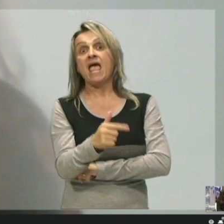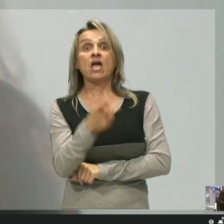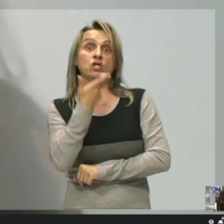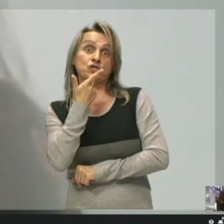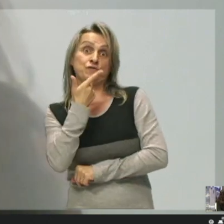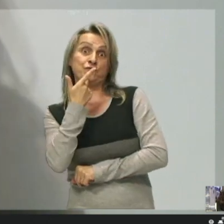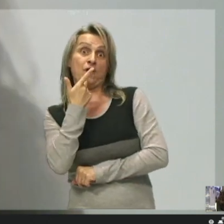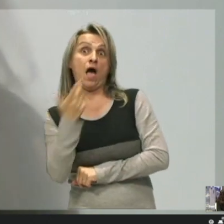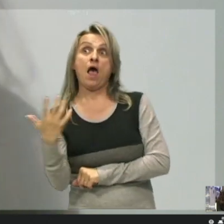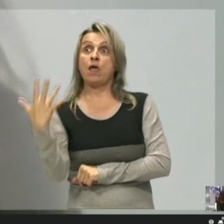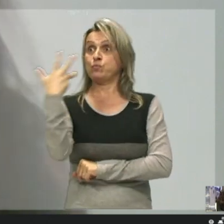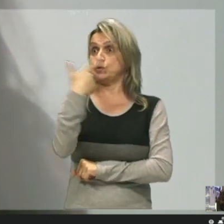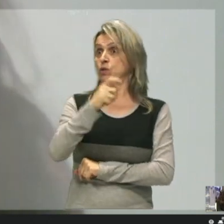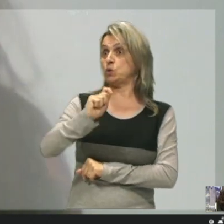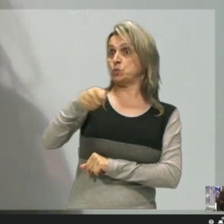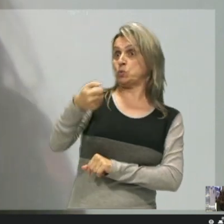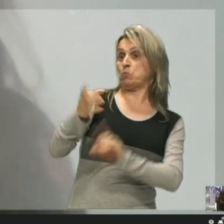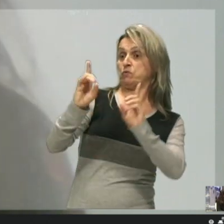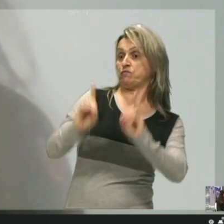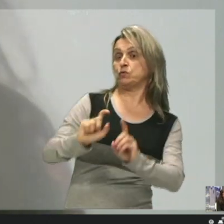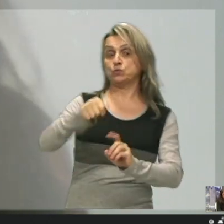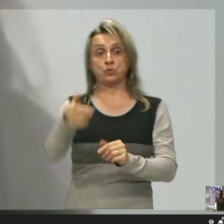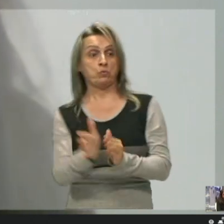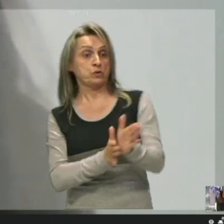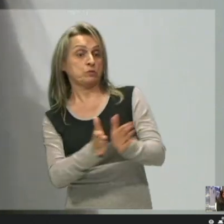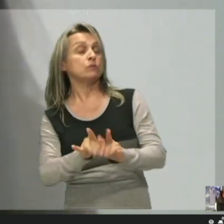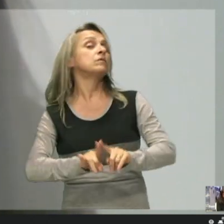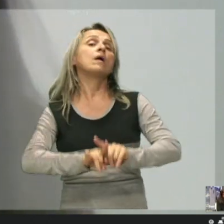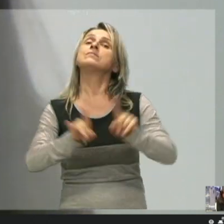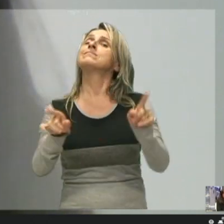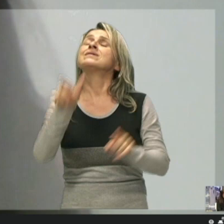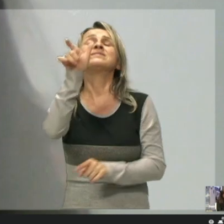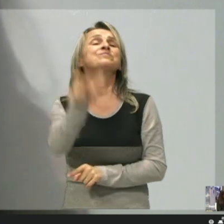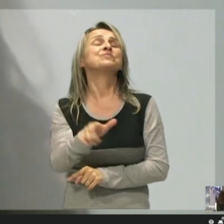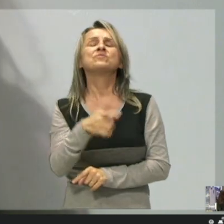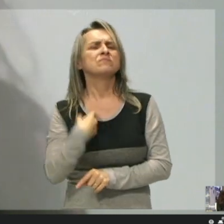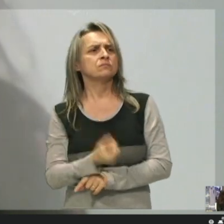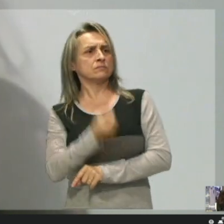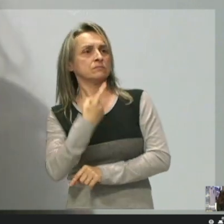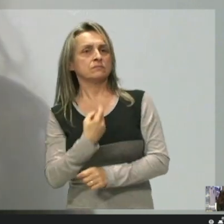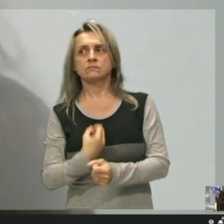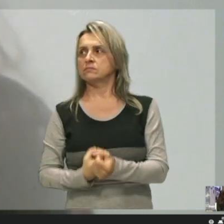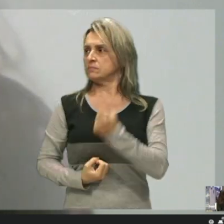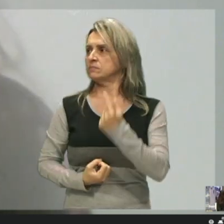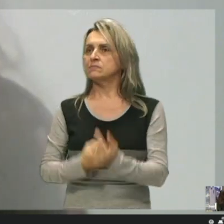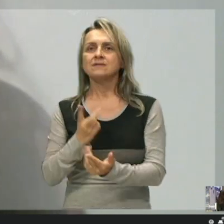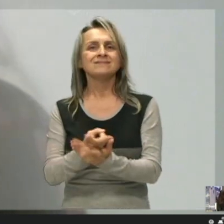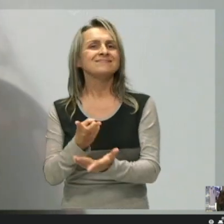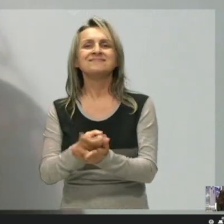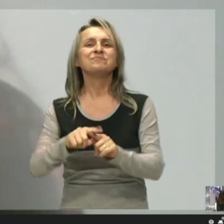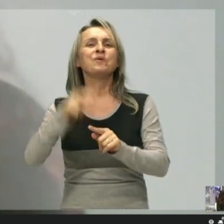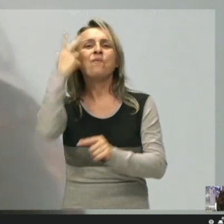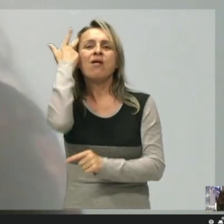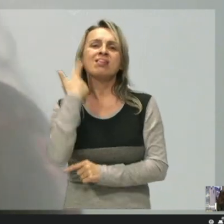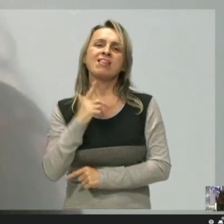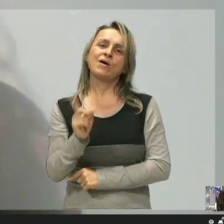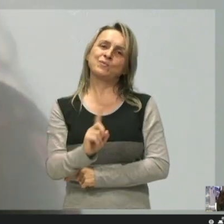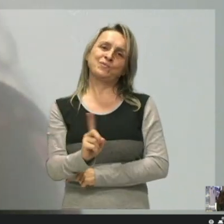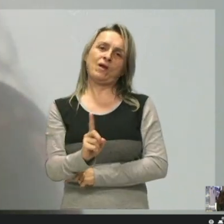gente não foi acostumado, educado a lidar com o outro que é diverso. Então, por isso que nós estamos em